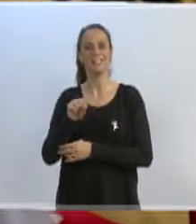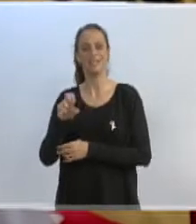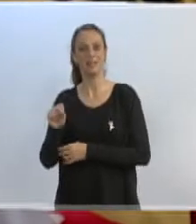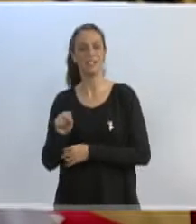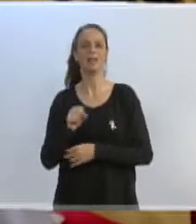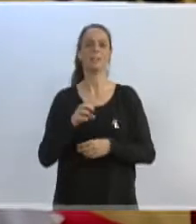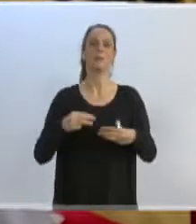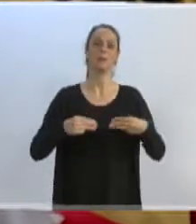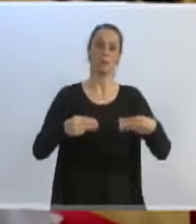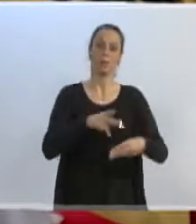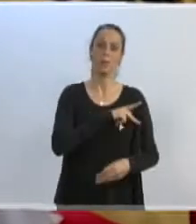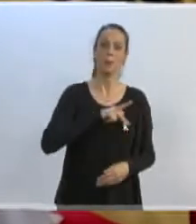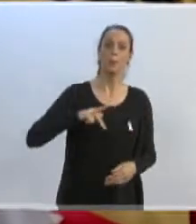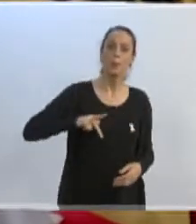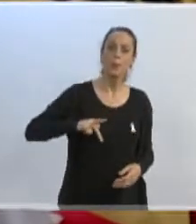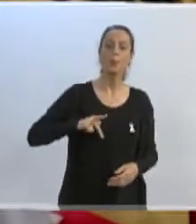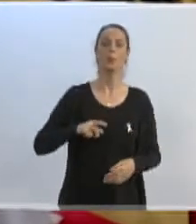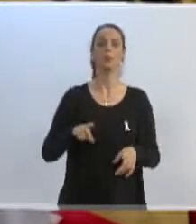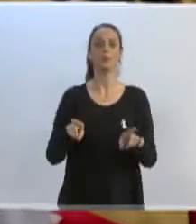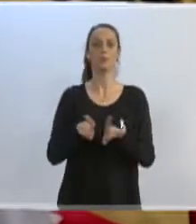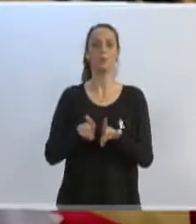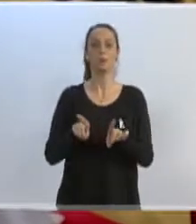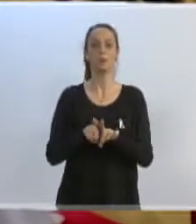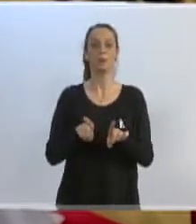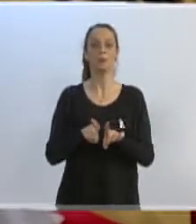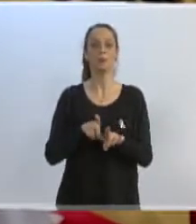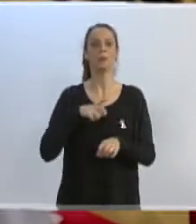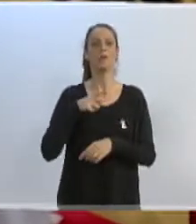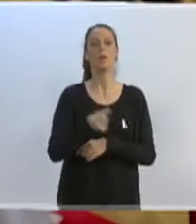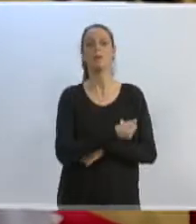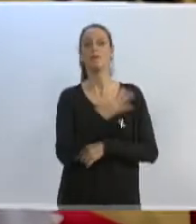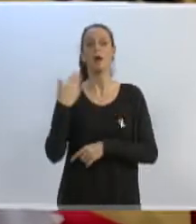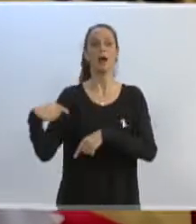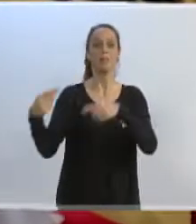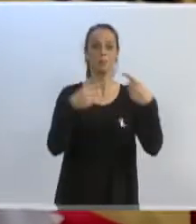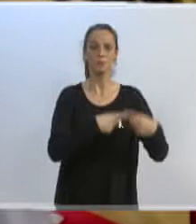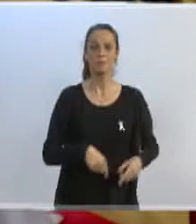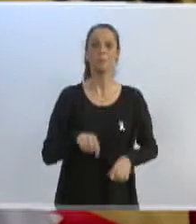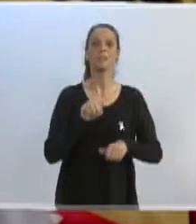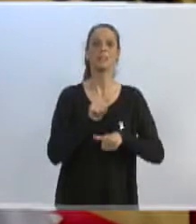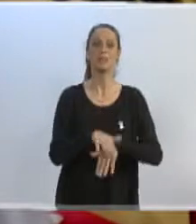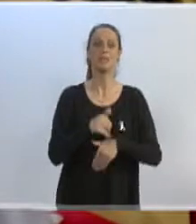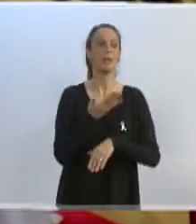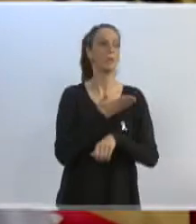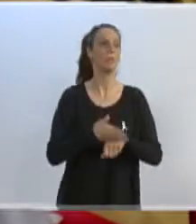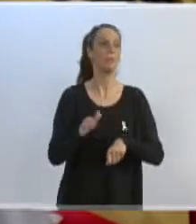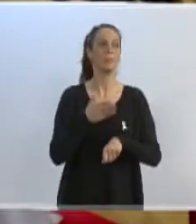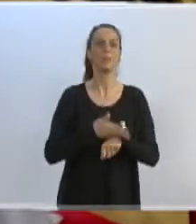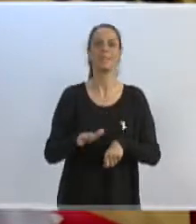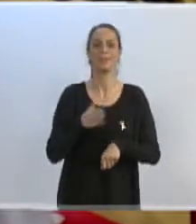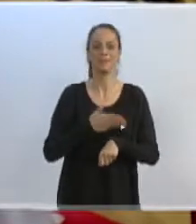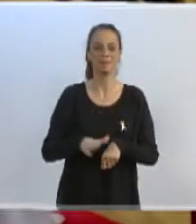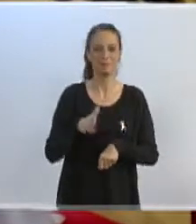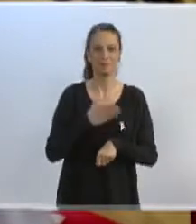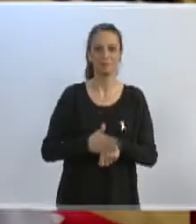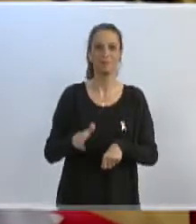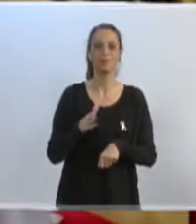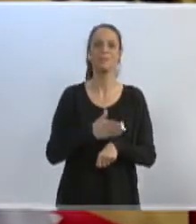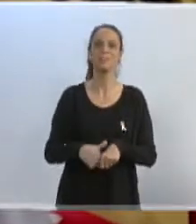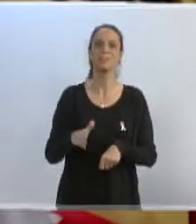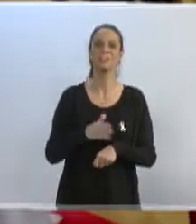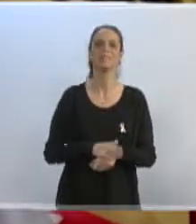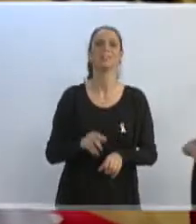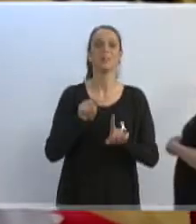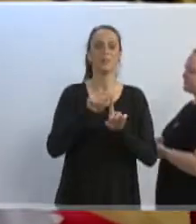Público do Trabalho. Enfim, teve bastante discussão no Setembro Branco. Eu acho que nós estamos